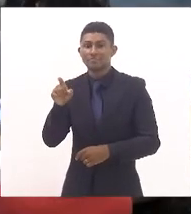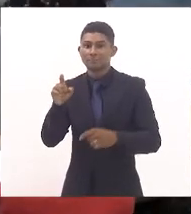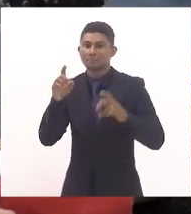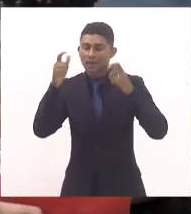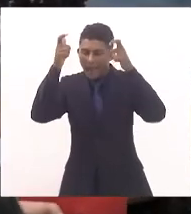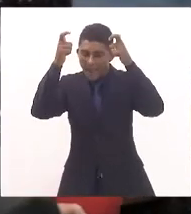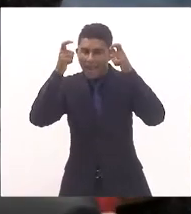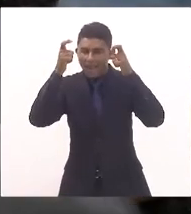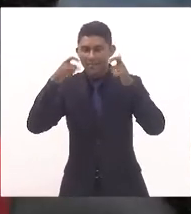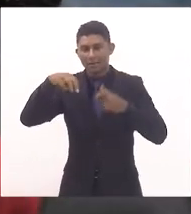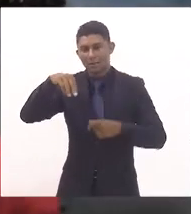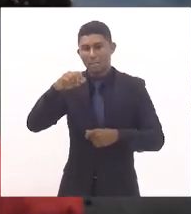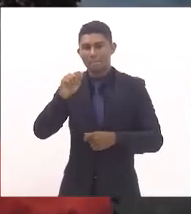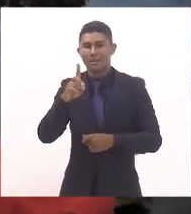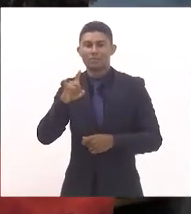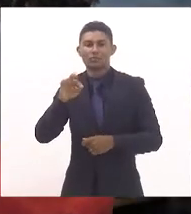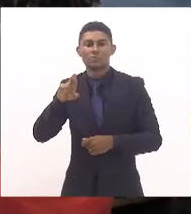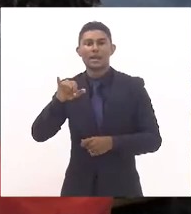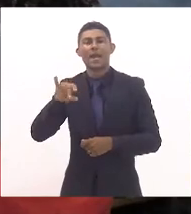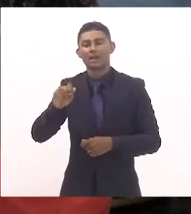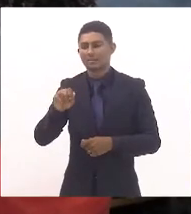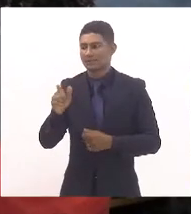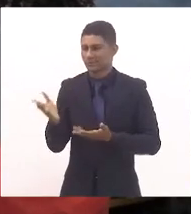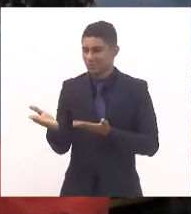jovem, 15 anos.